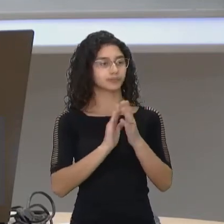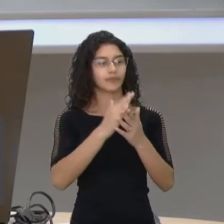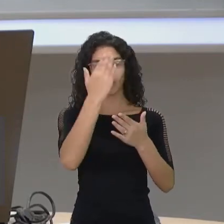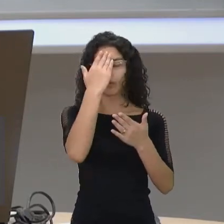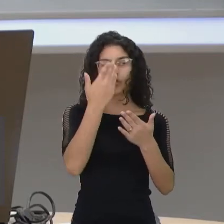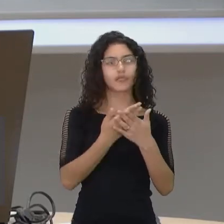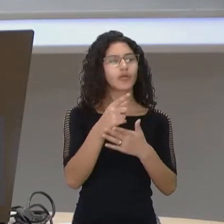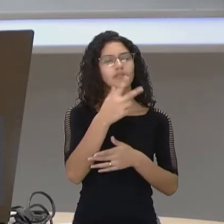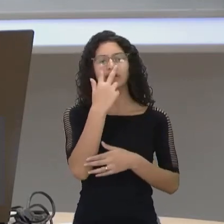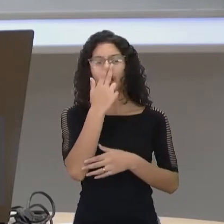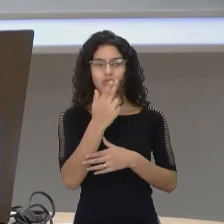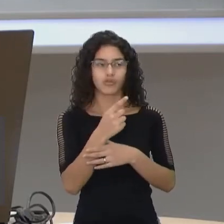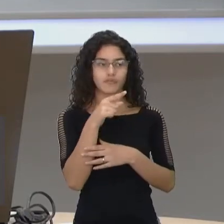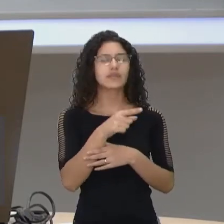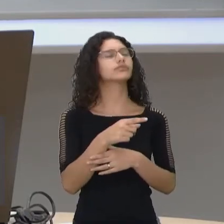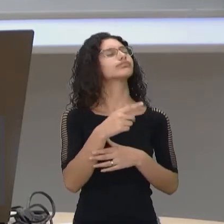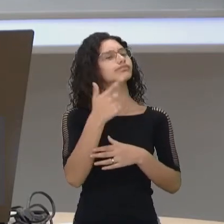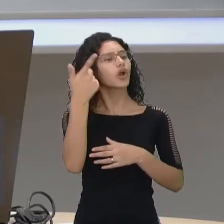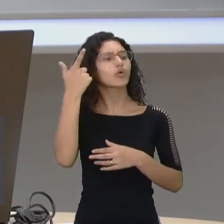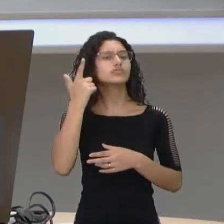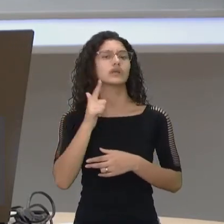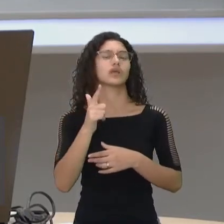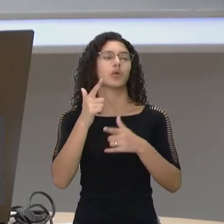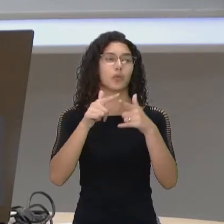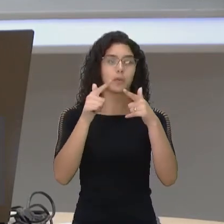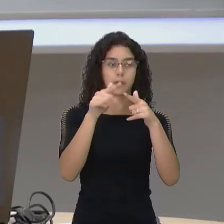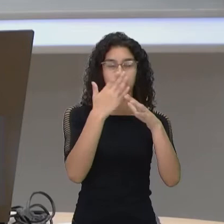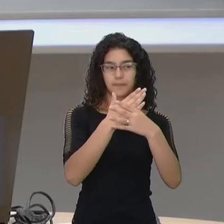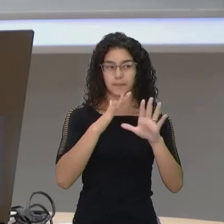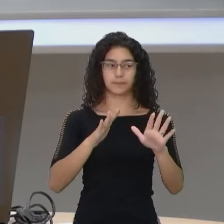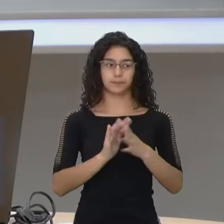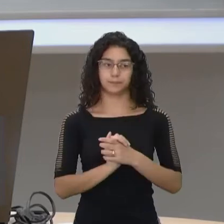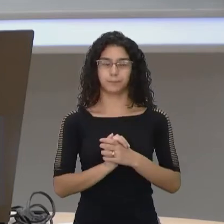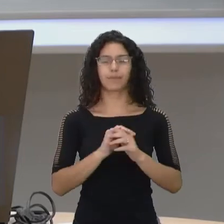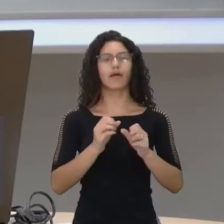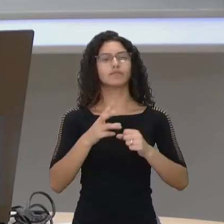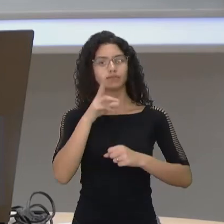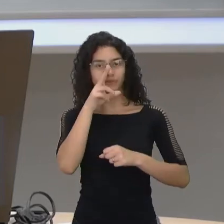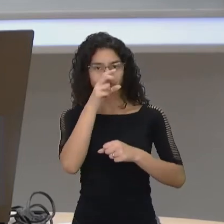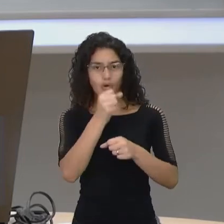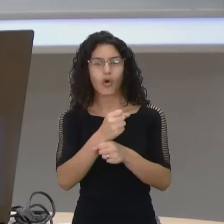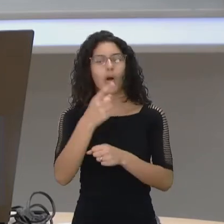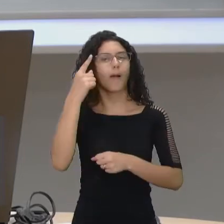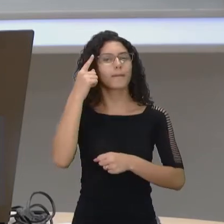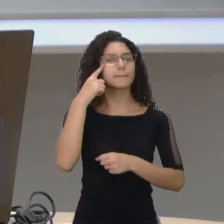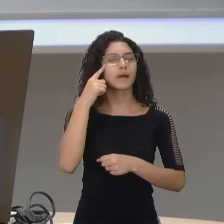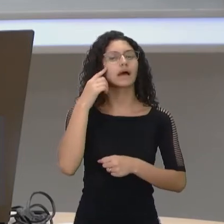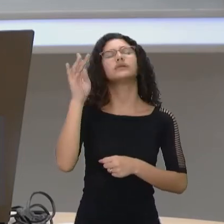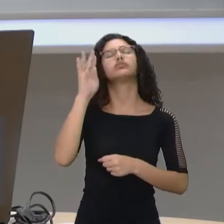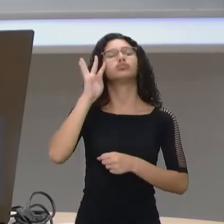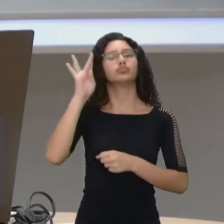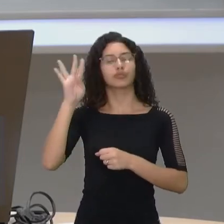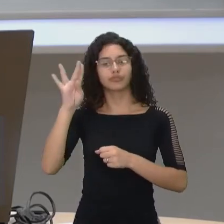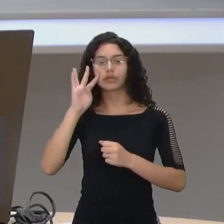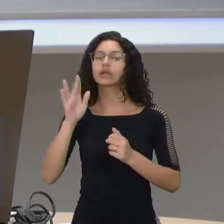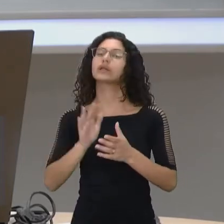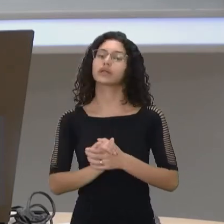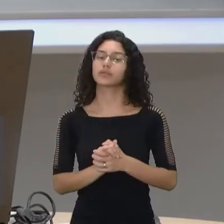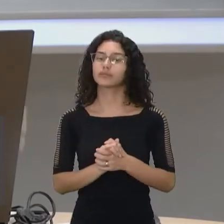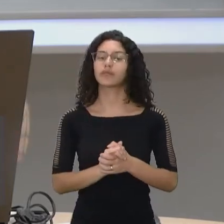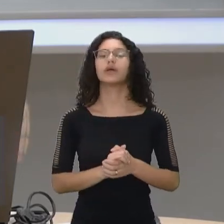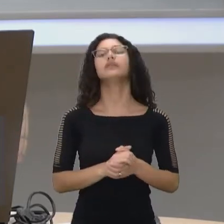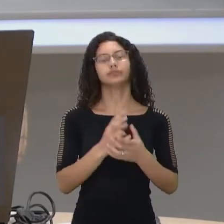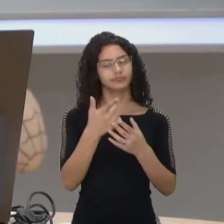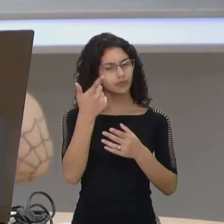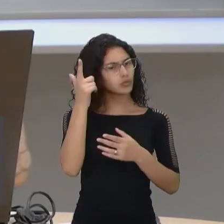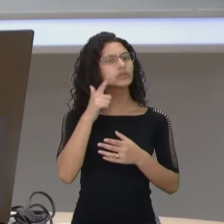sua intuição, você vai achar a solução para esse problema. Se dedica, pense, reflita e vai vir